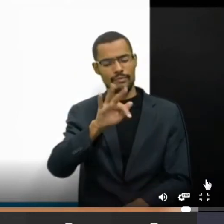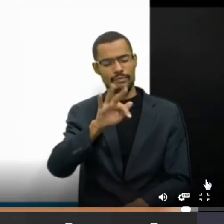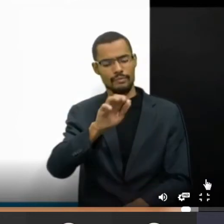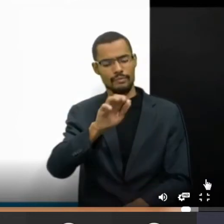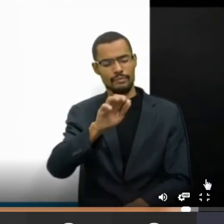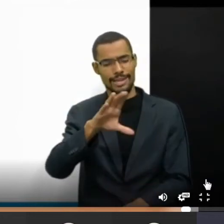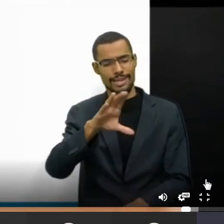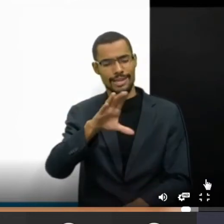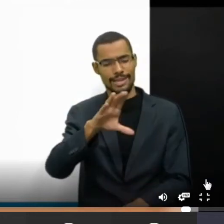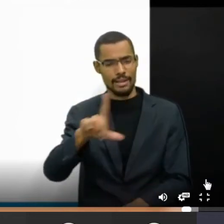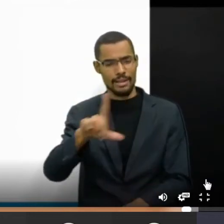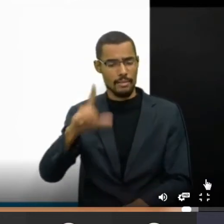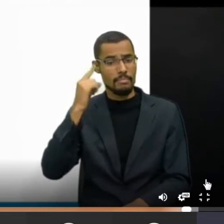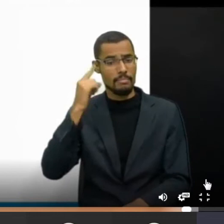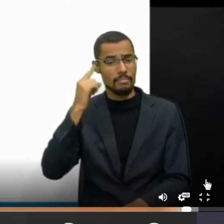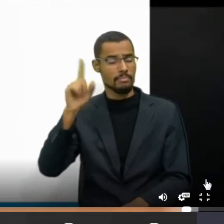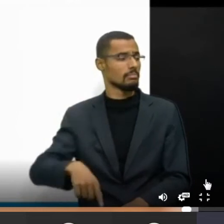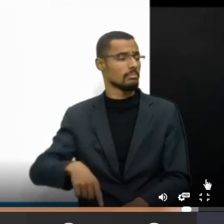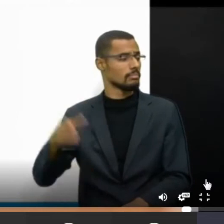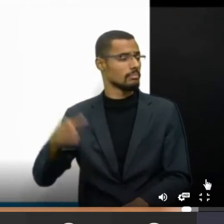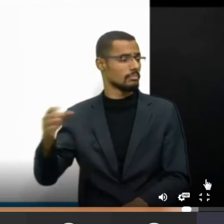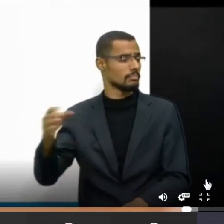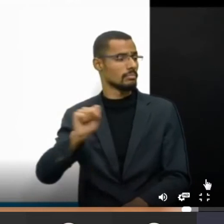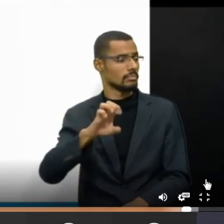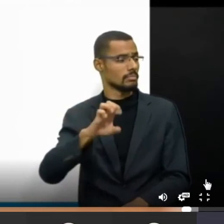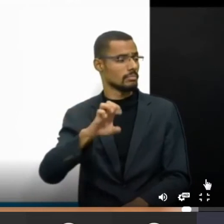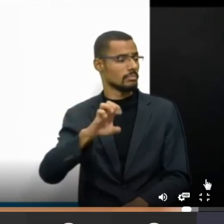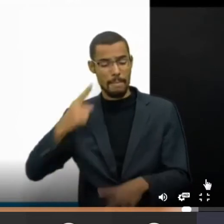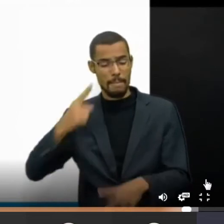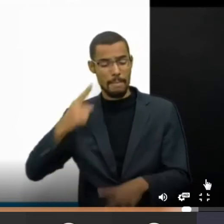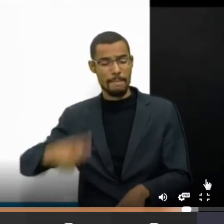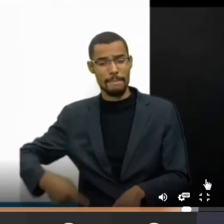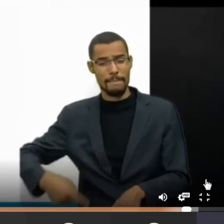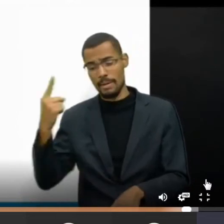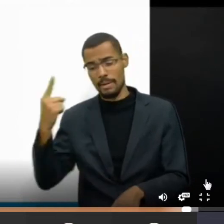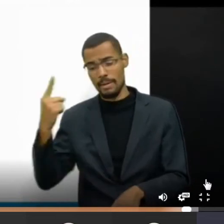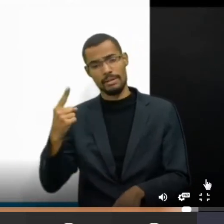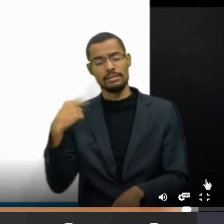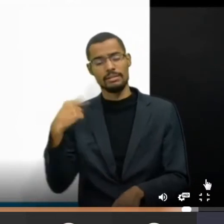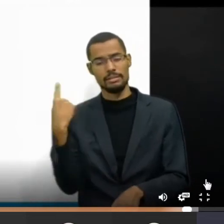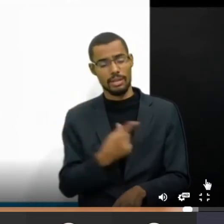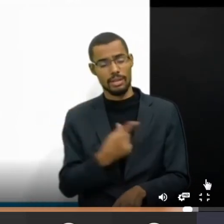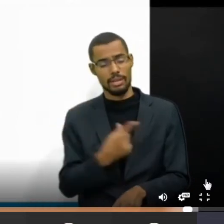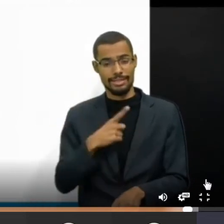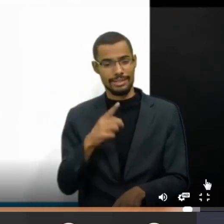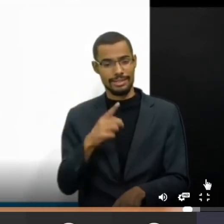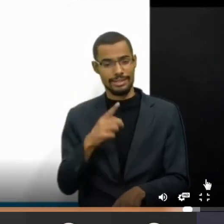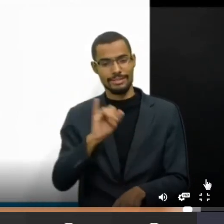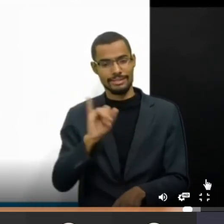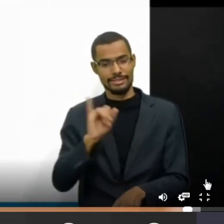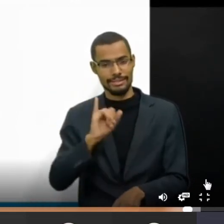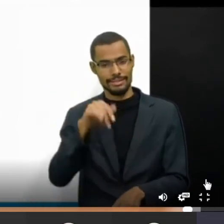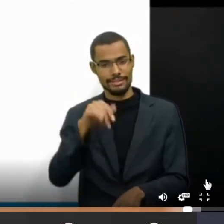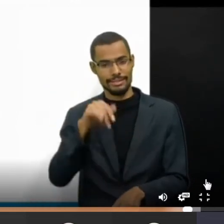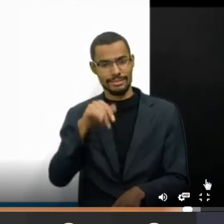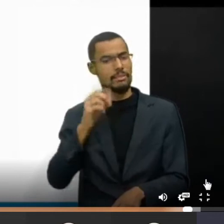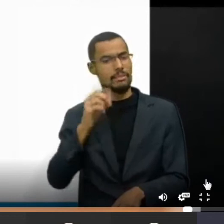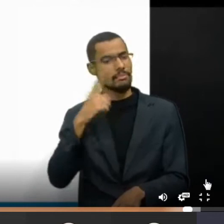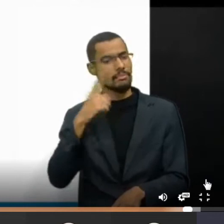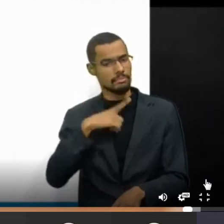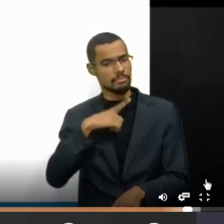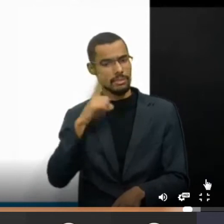passa para o seco, e esse seco é a primeira porçãozinha que nós temos aqui do intestino grosso, próximo